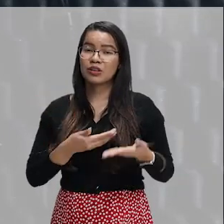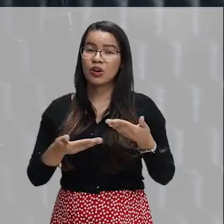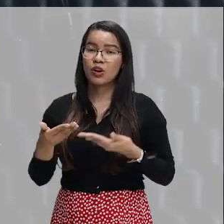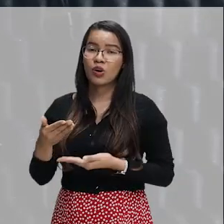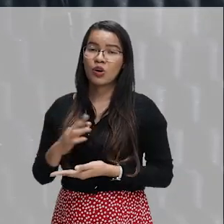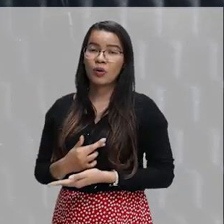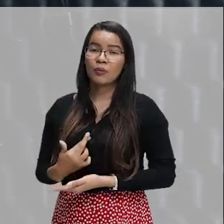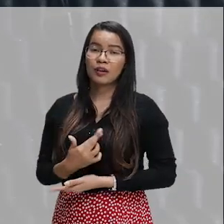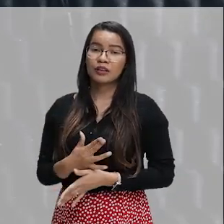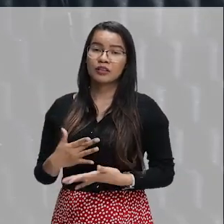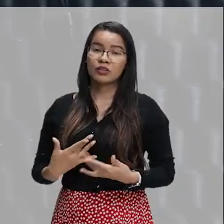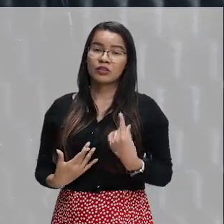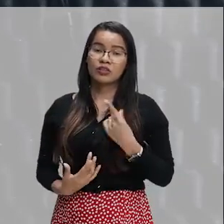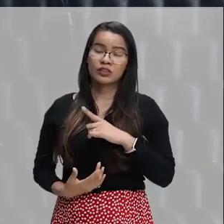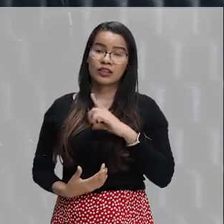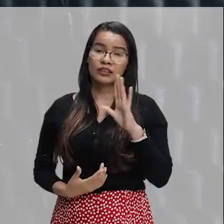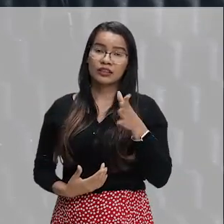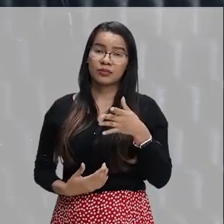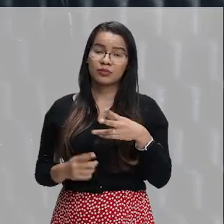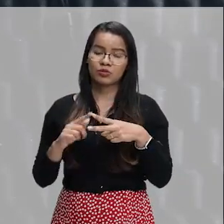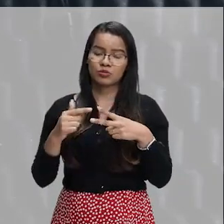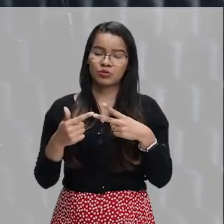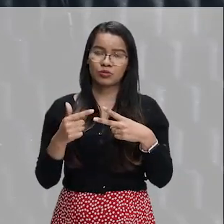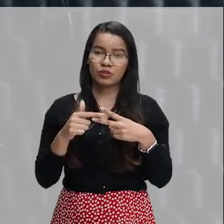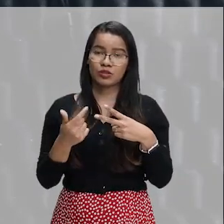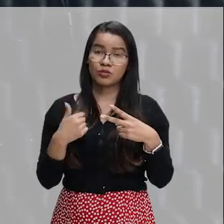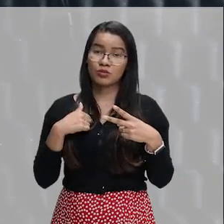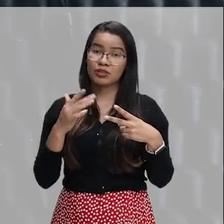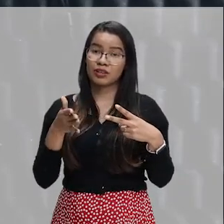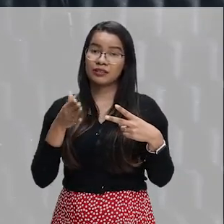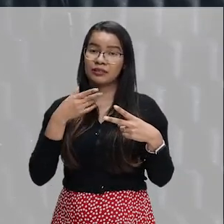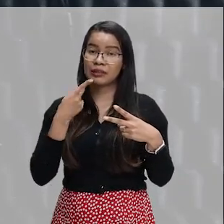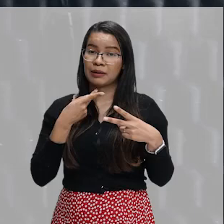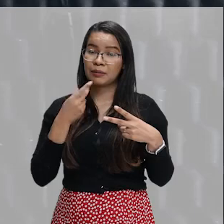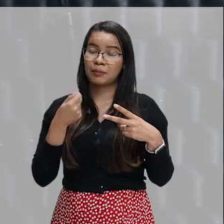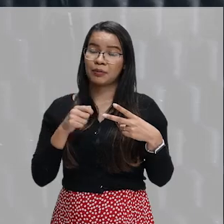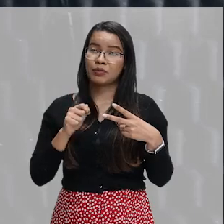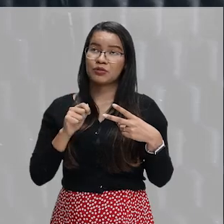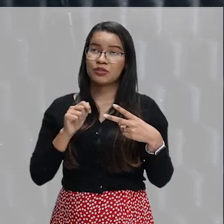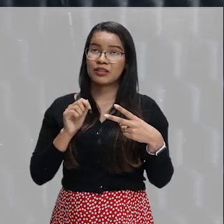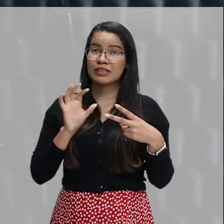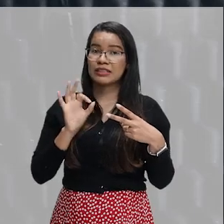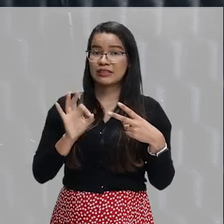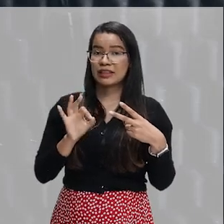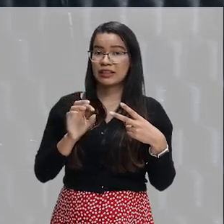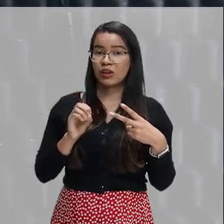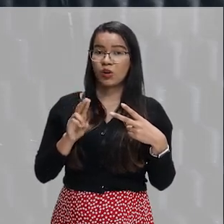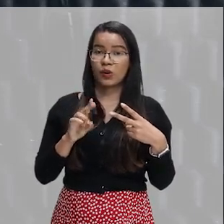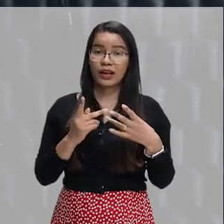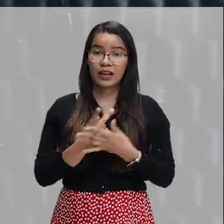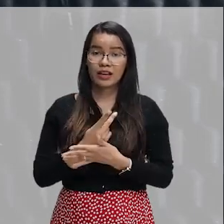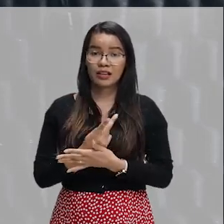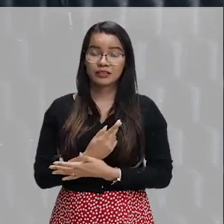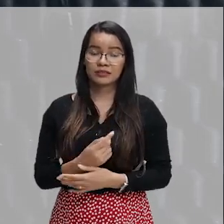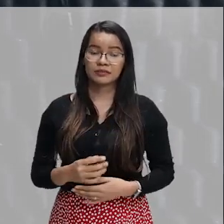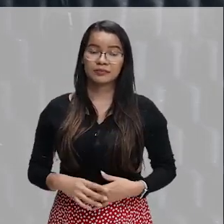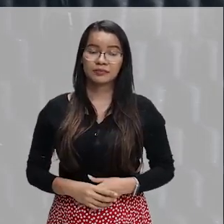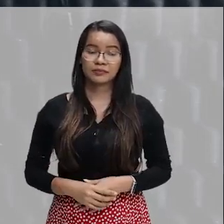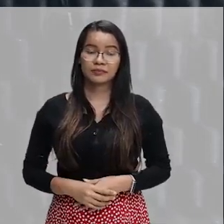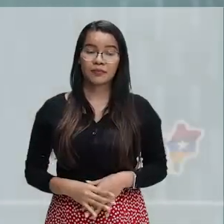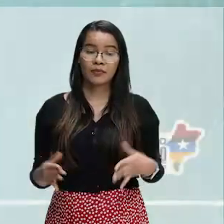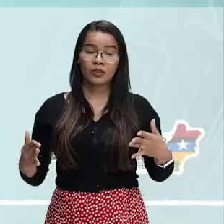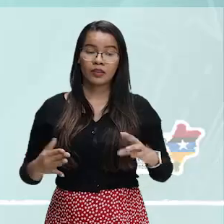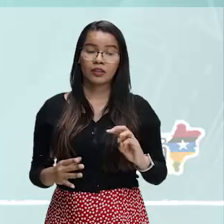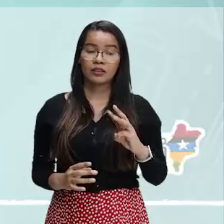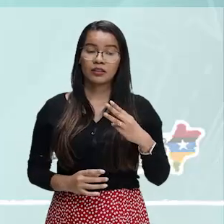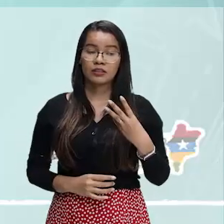duas proposições que você já sabe mais ou menos qual é a que eu posso dizer que é verdadeira e qual eu posso dizer que é falsa. A